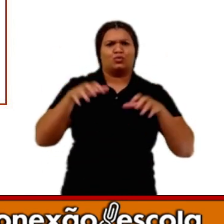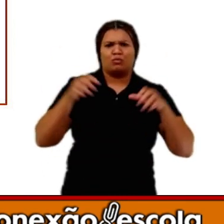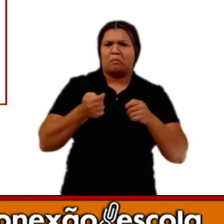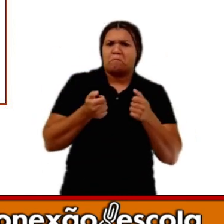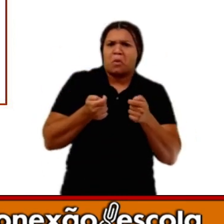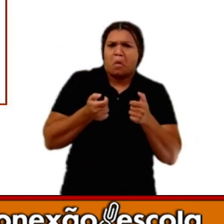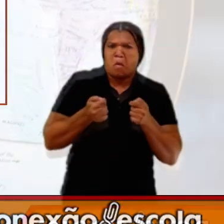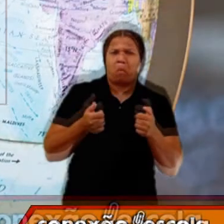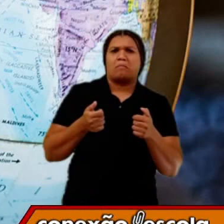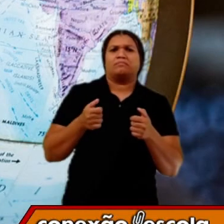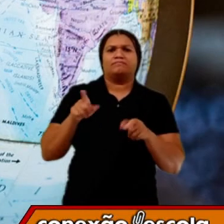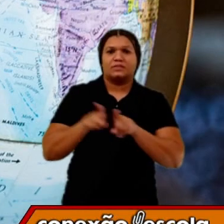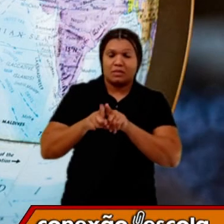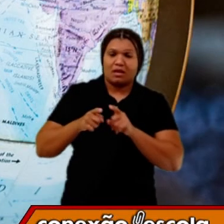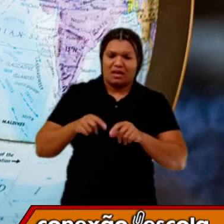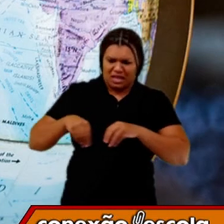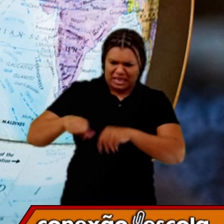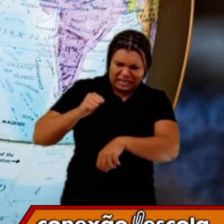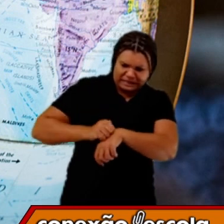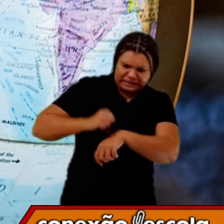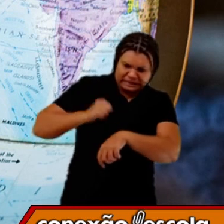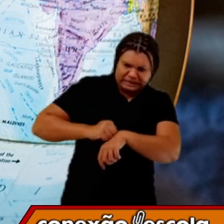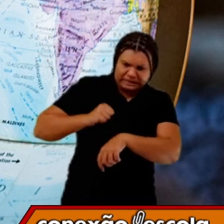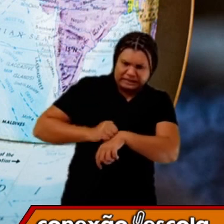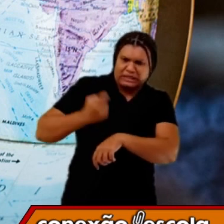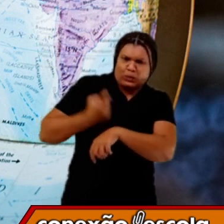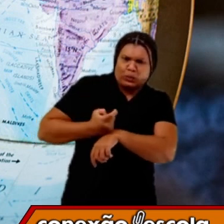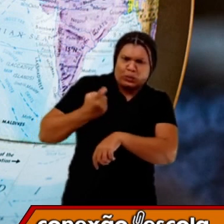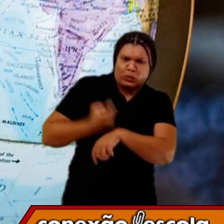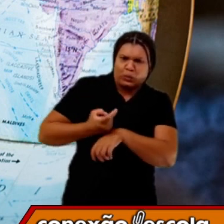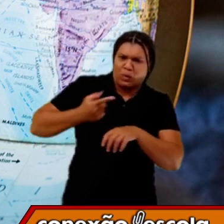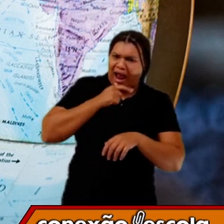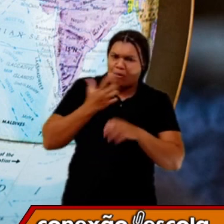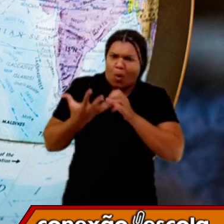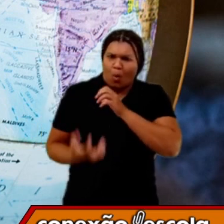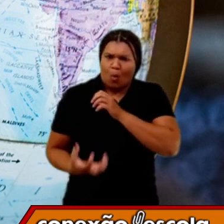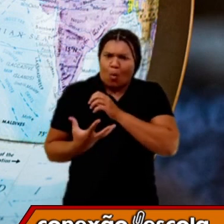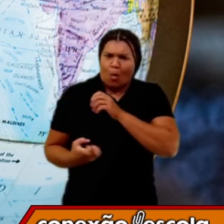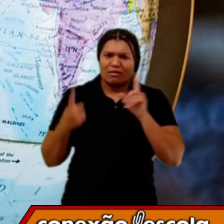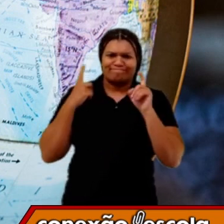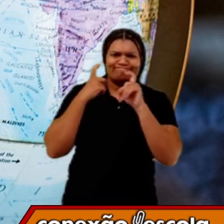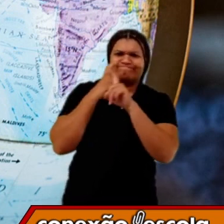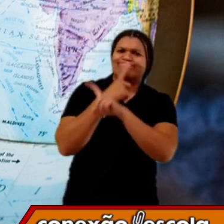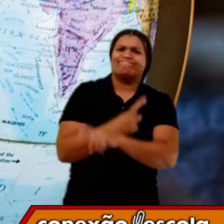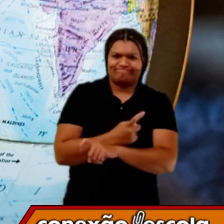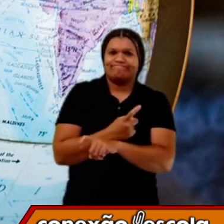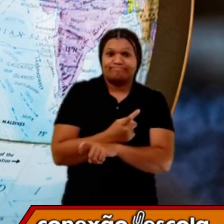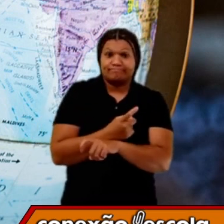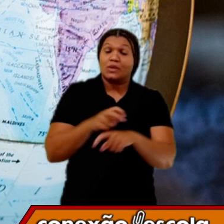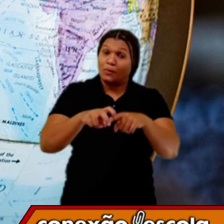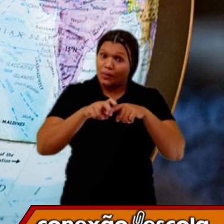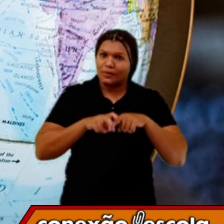pouco permeável, né? Ou seja, um solo que não absorve muito bem as águas das chuvas,